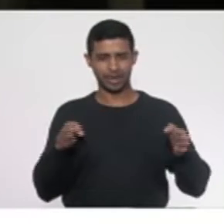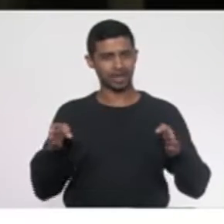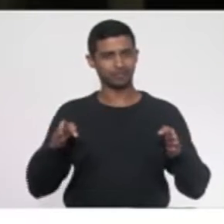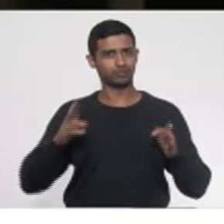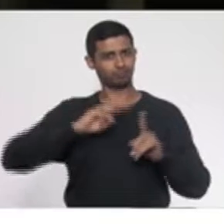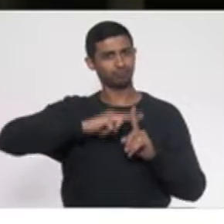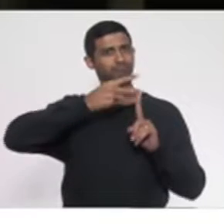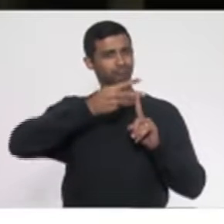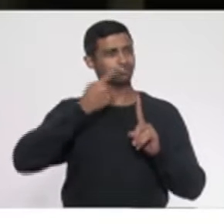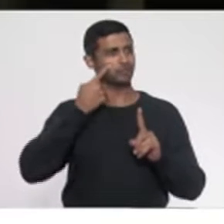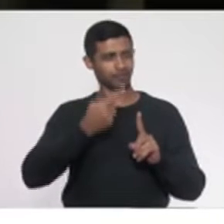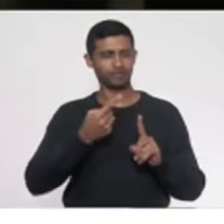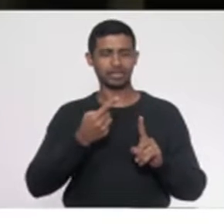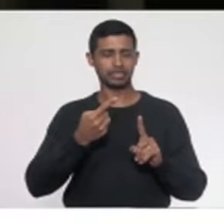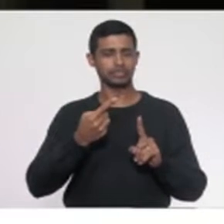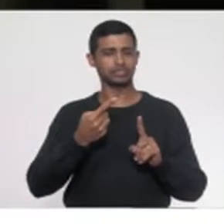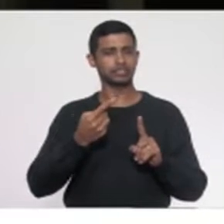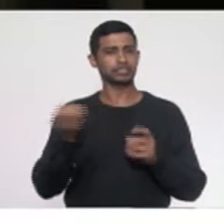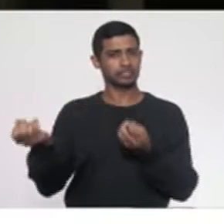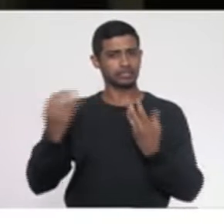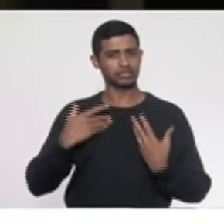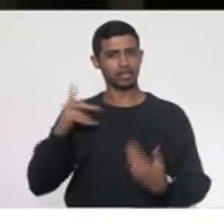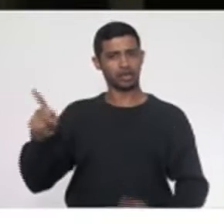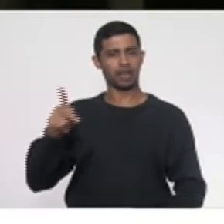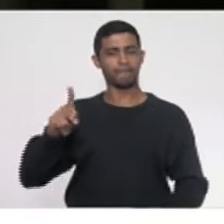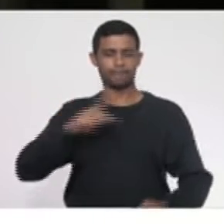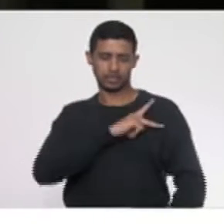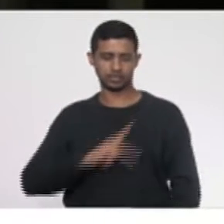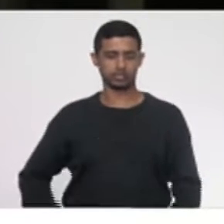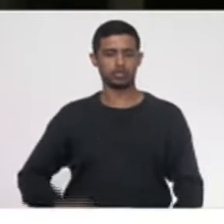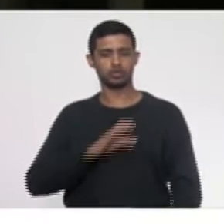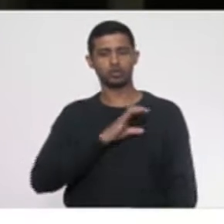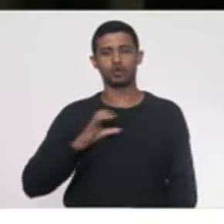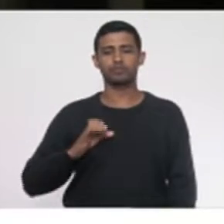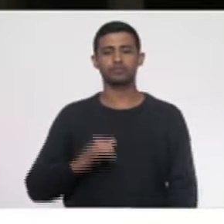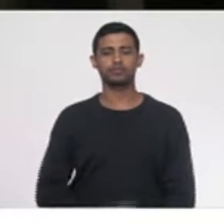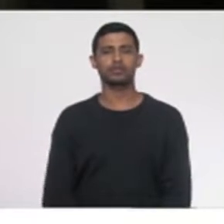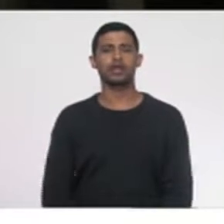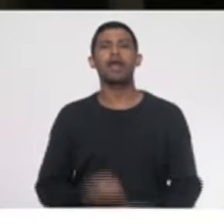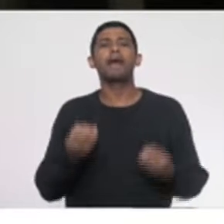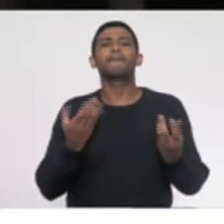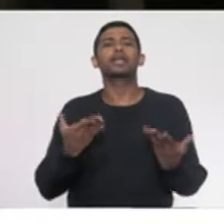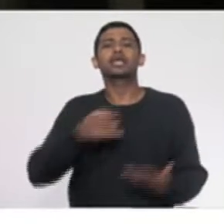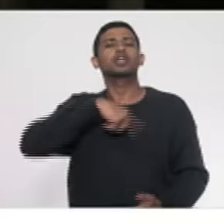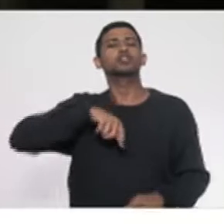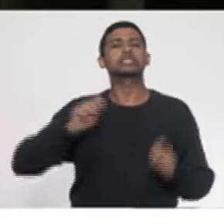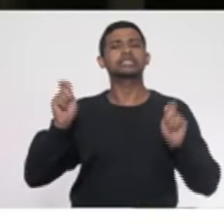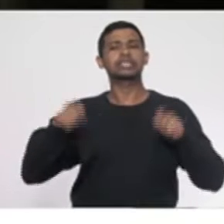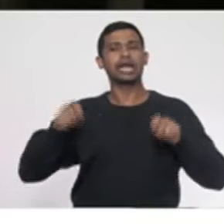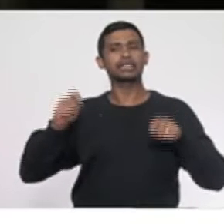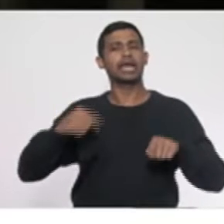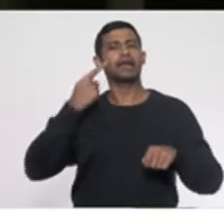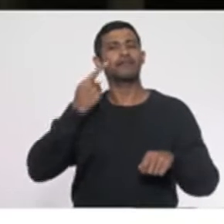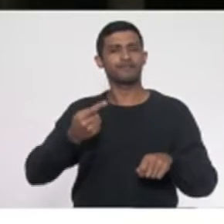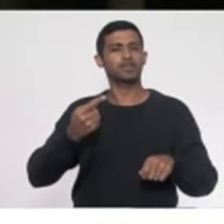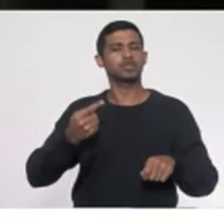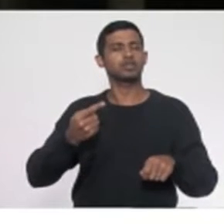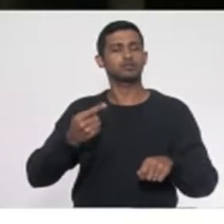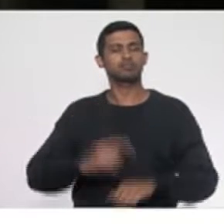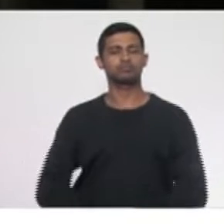mais que foi dado pelo presidente da comissão para que nós pudéssemos nos